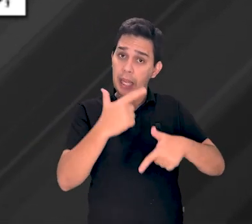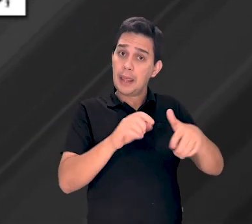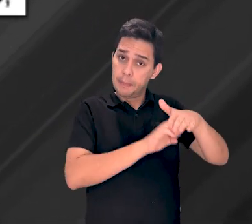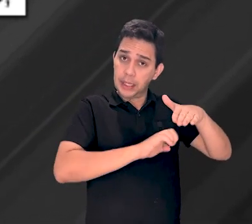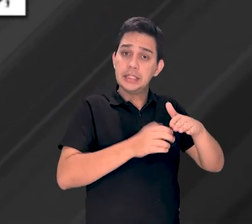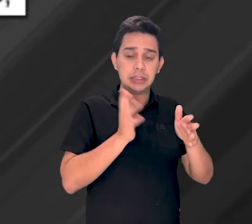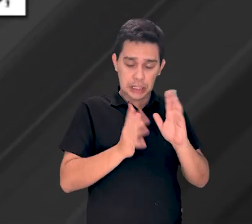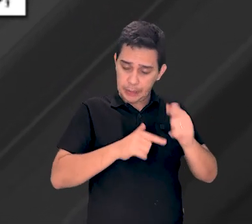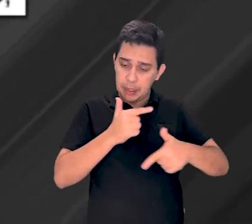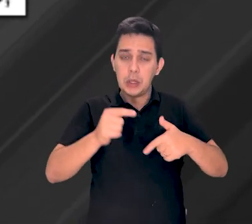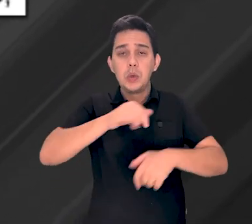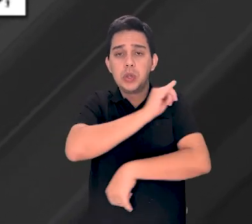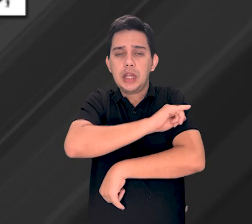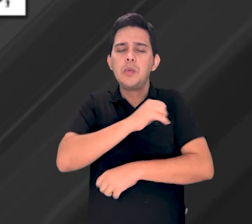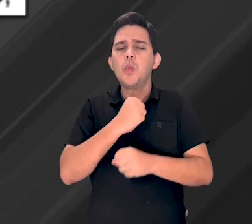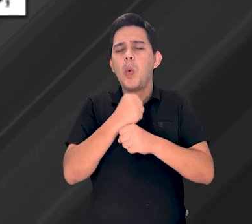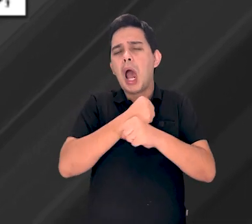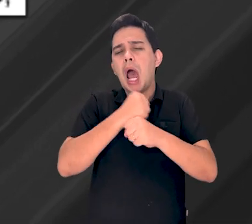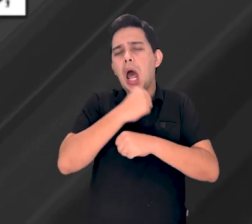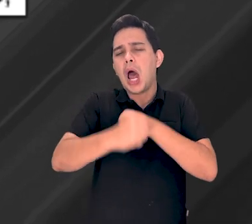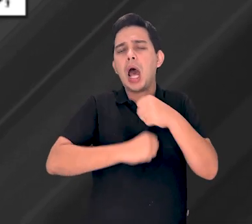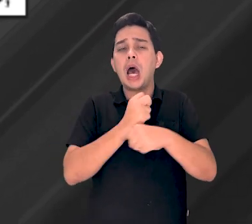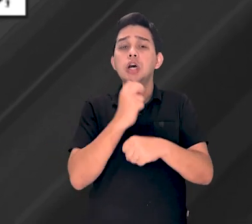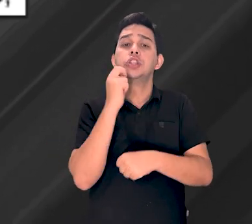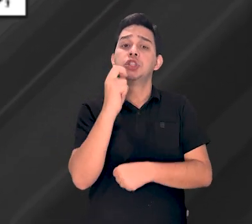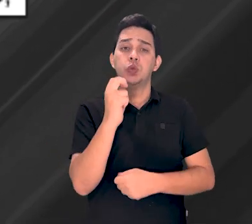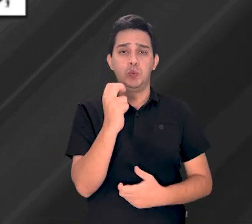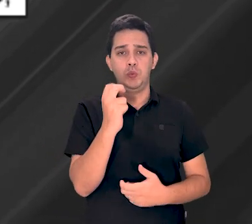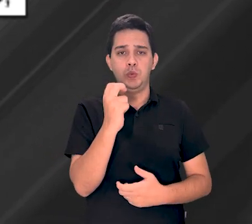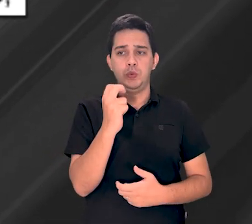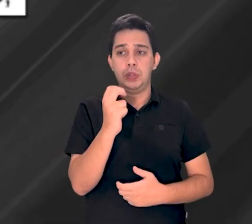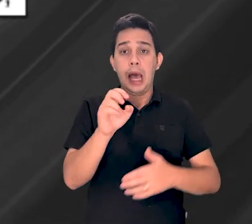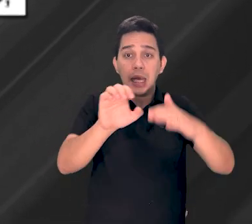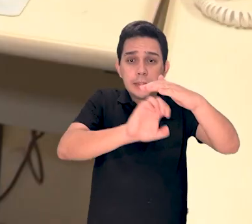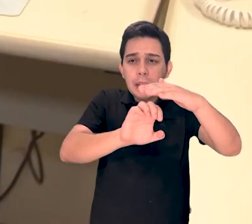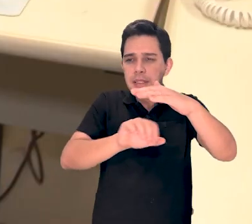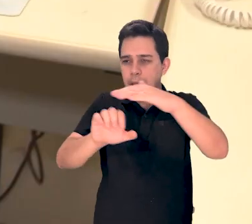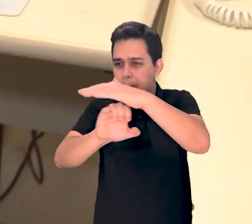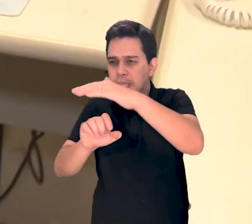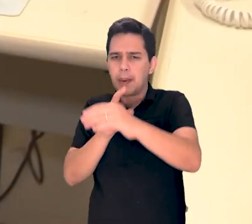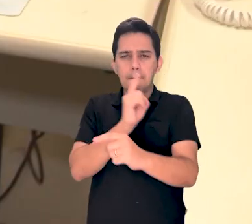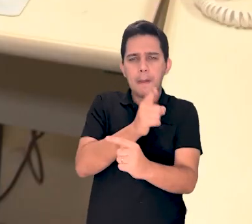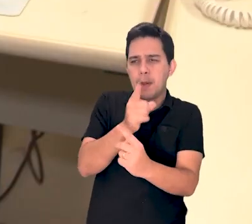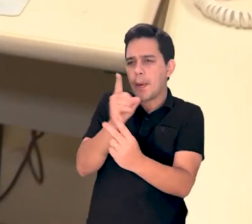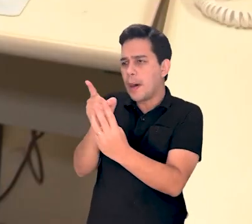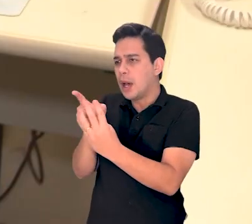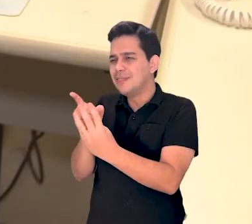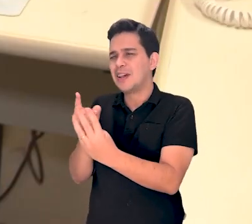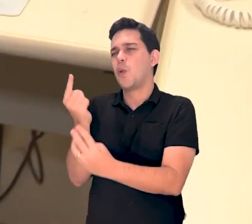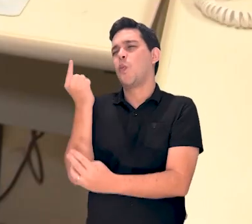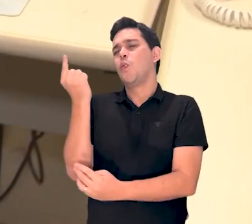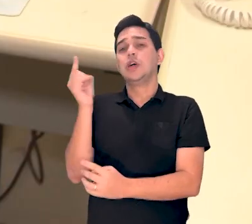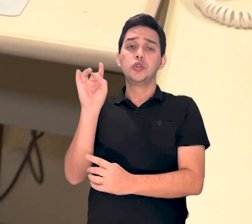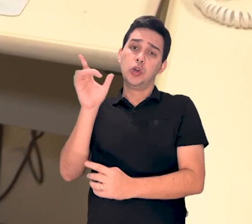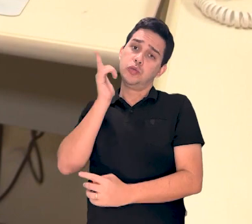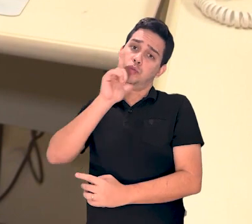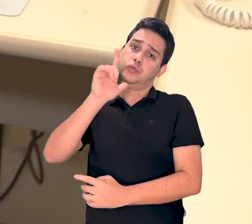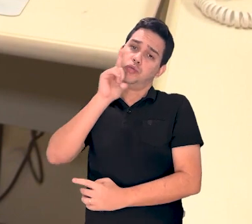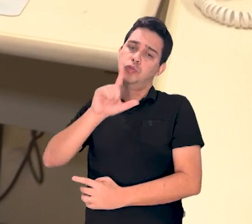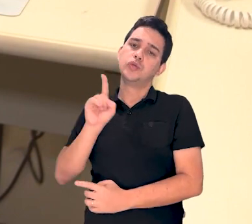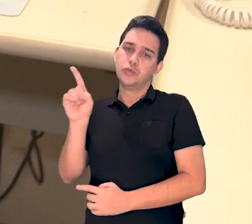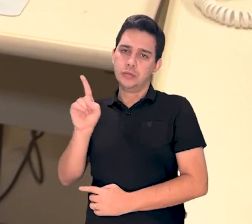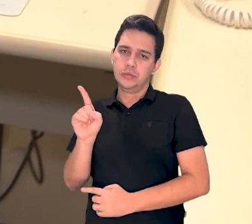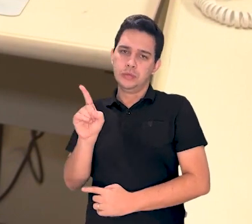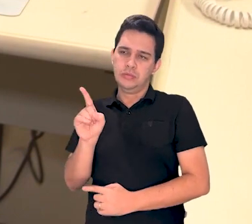serviço é que teve a condição onde preencher essa condição se afastou